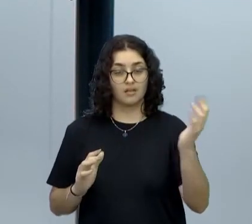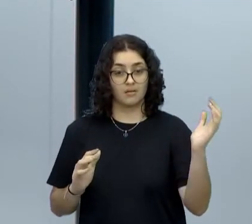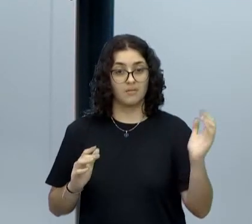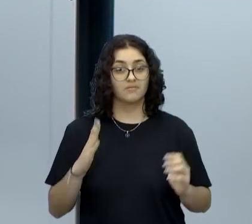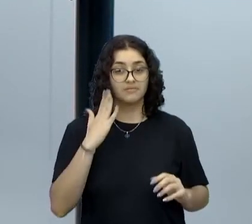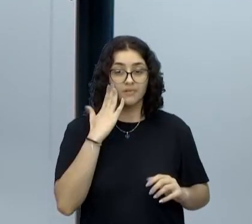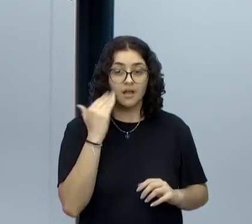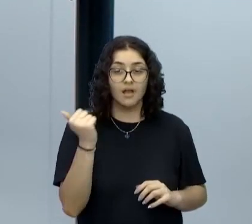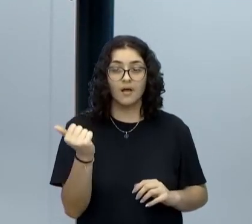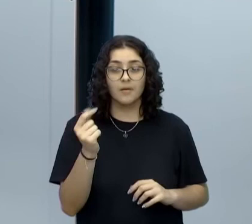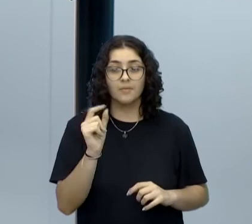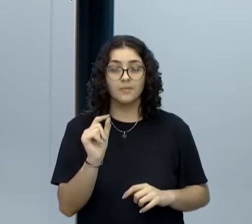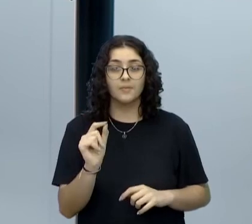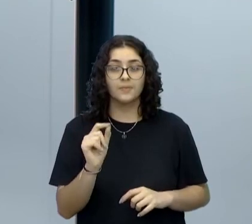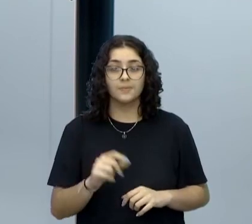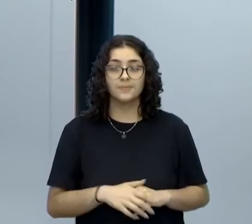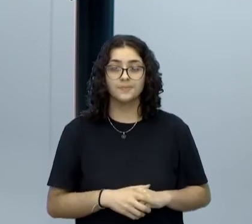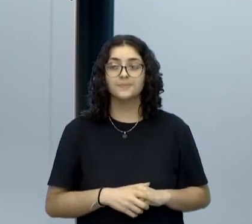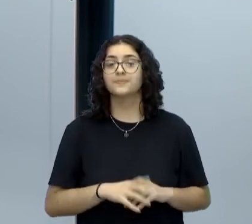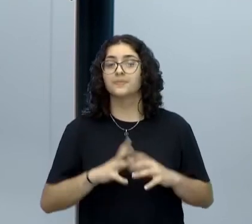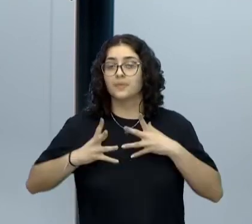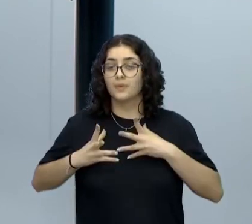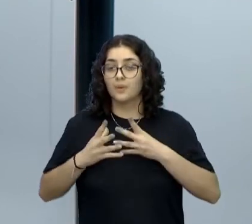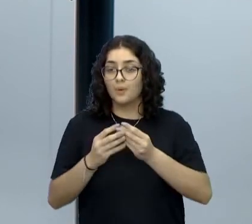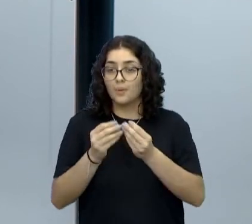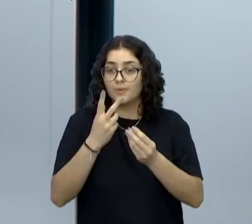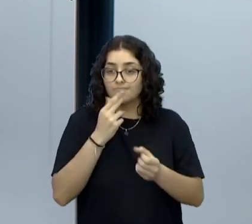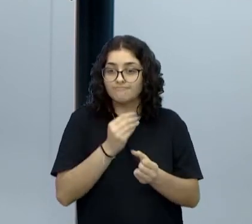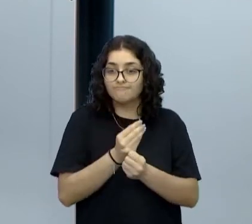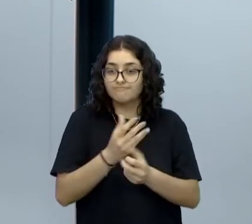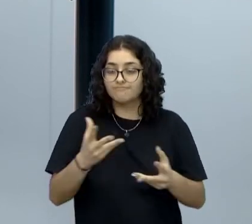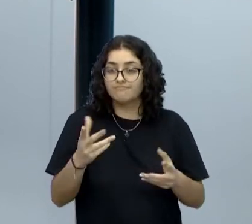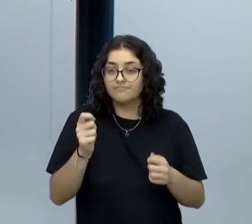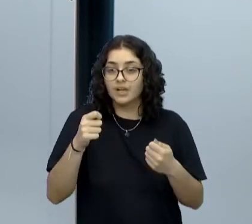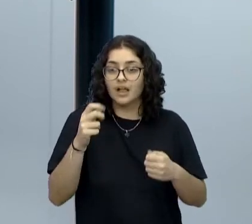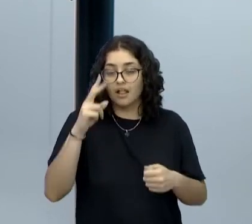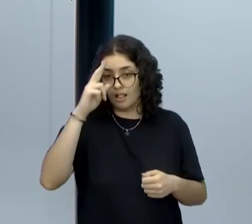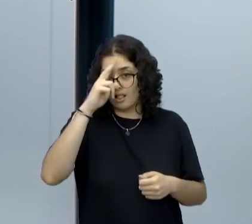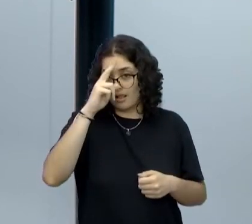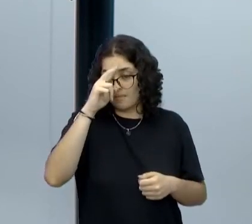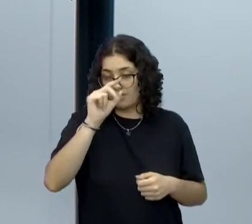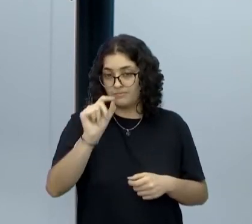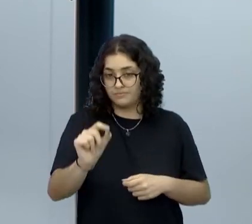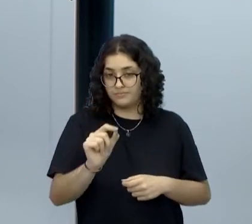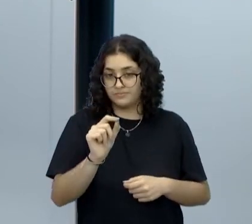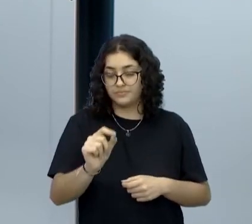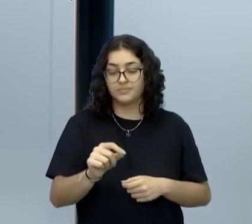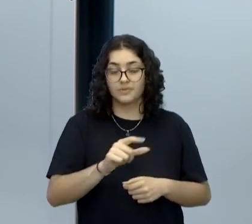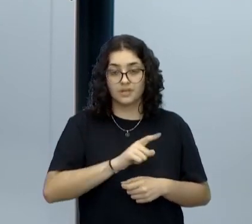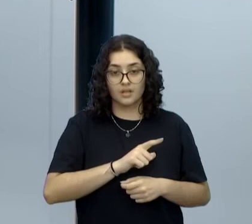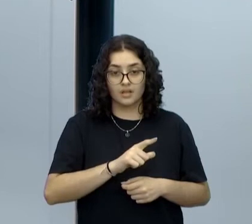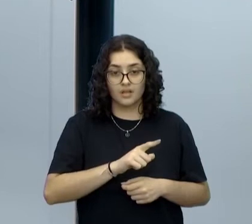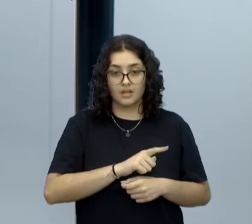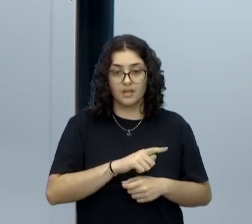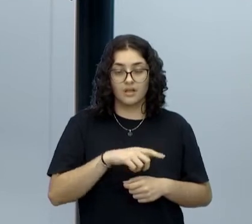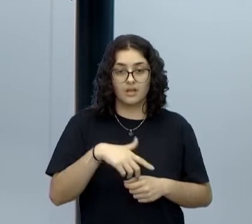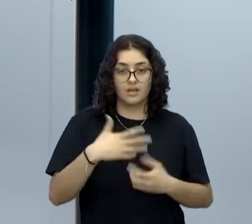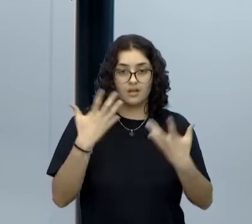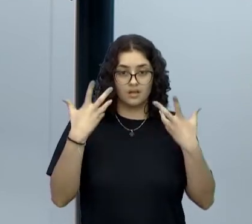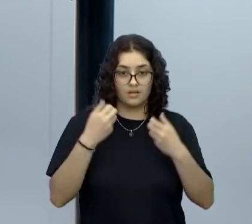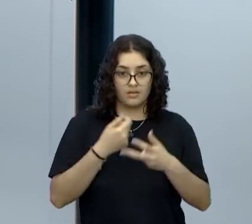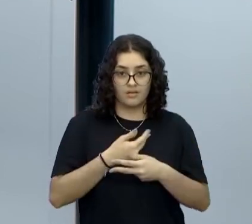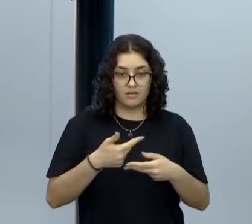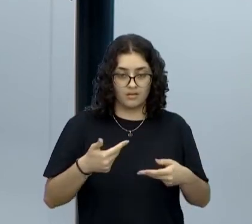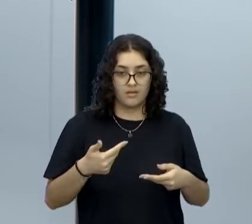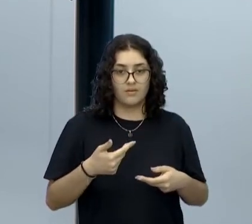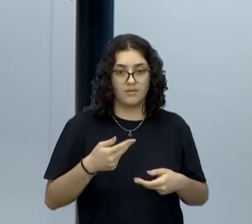gente pode, porque tudo isso daí, ele se prolifera. A gente tem que lembrar que a gente tem insetos ou até animais como ratos